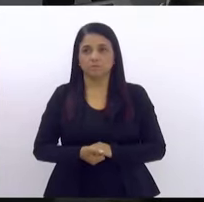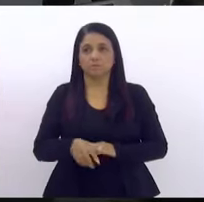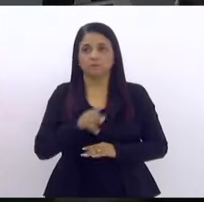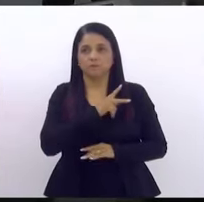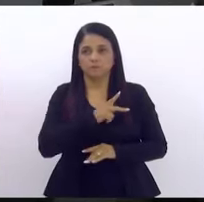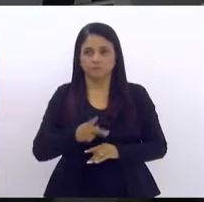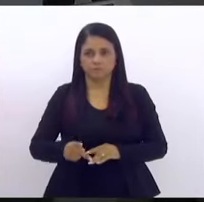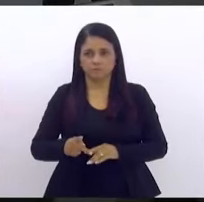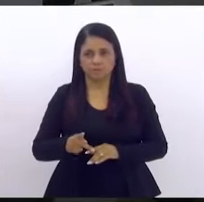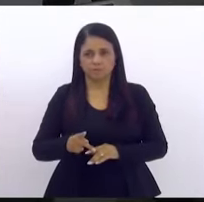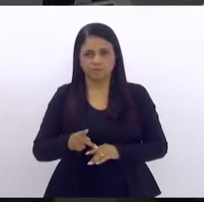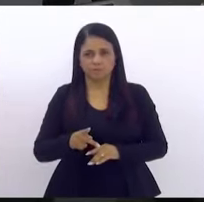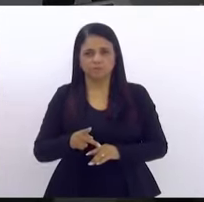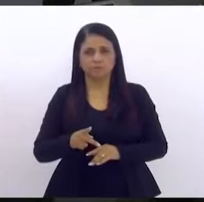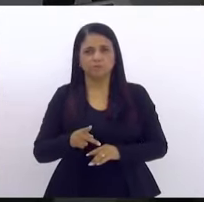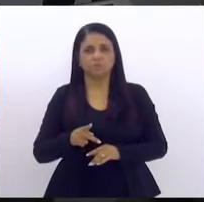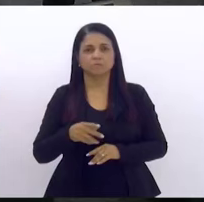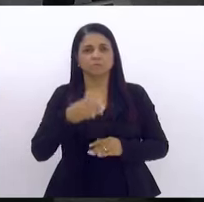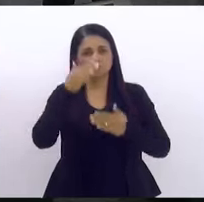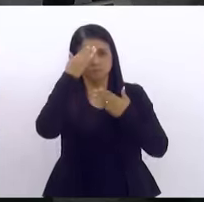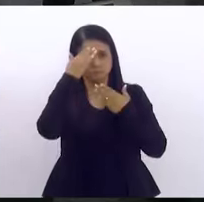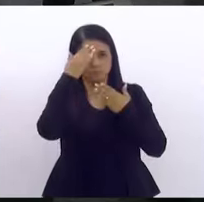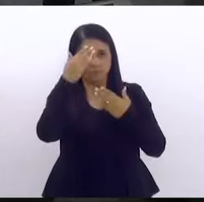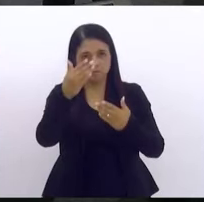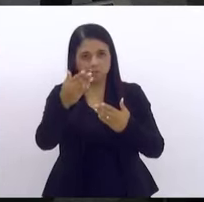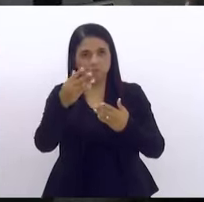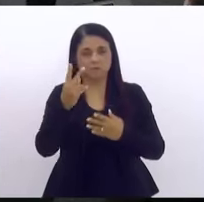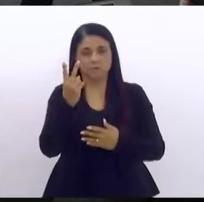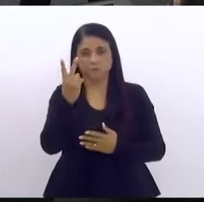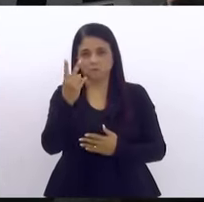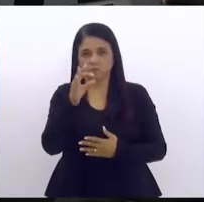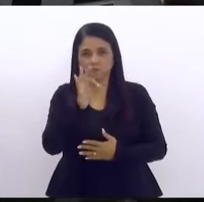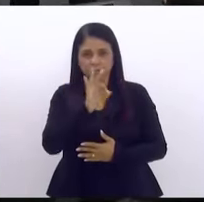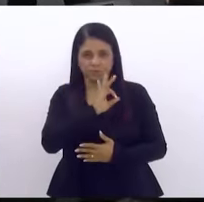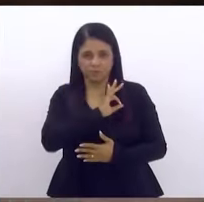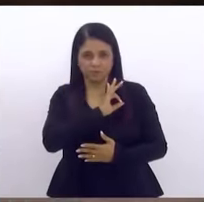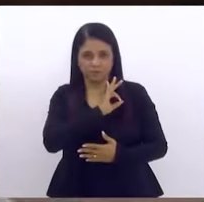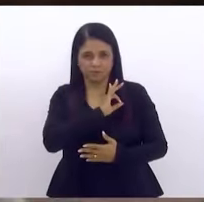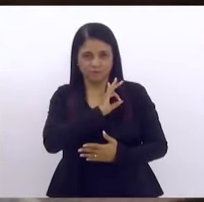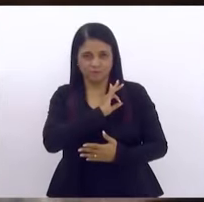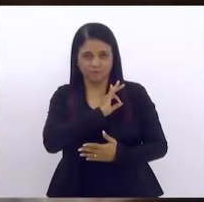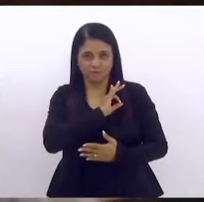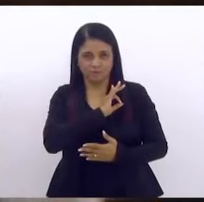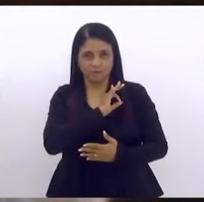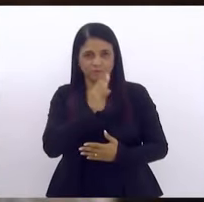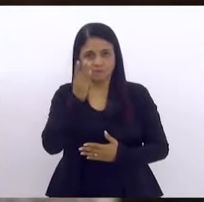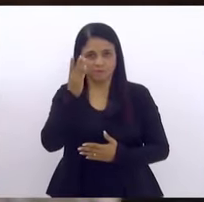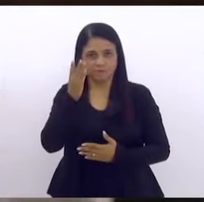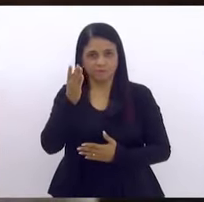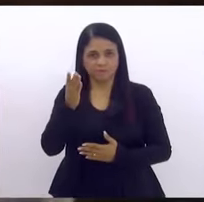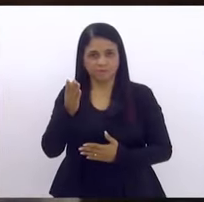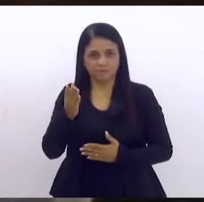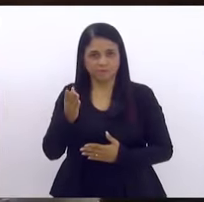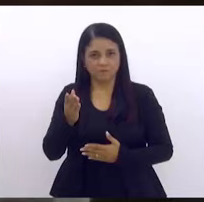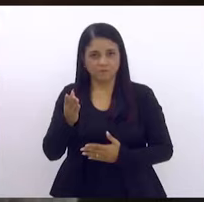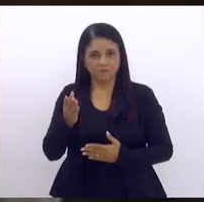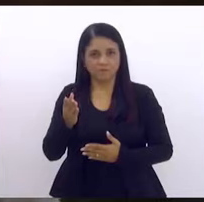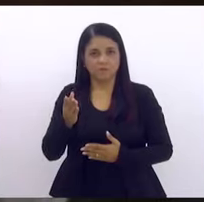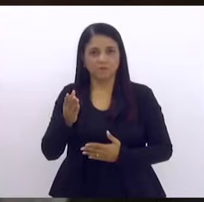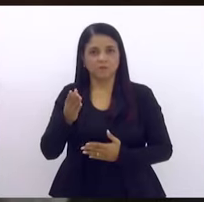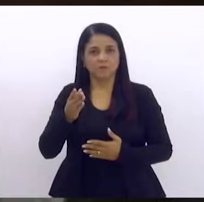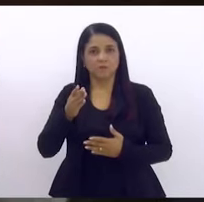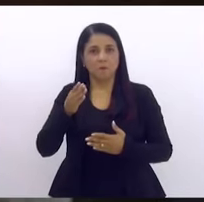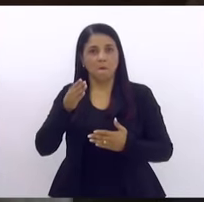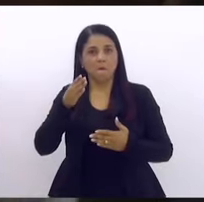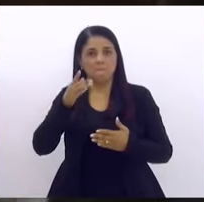Presidente, posso... 30 segundos? Índia, pode. Só queria agradecer a presença dos dois policiais que conseguiram impedir um assalto,